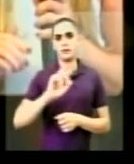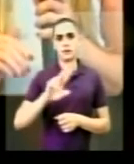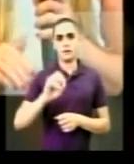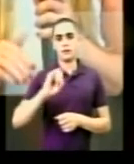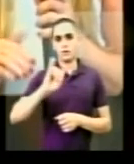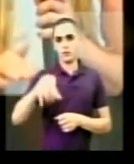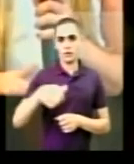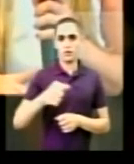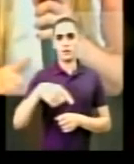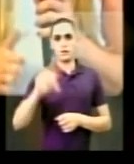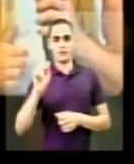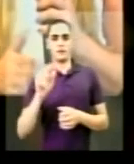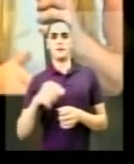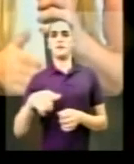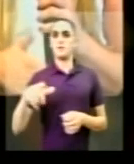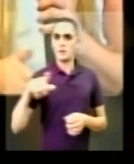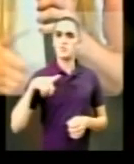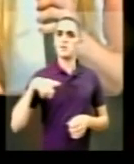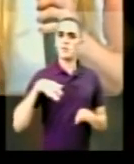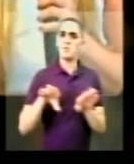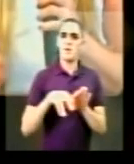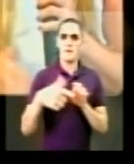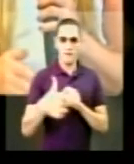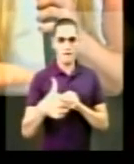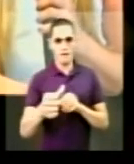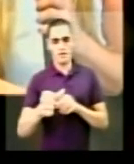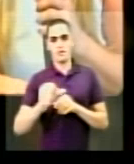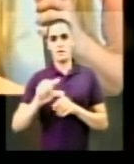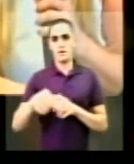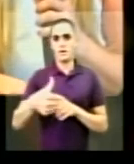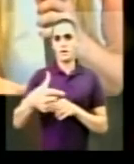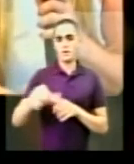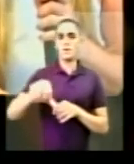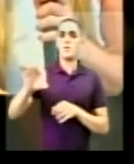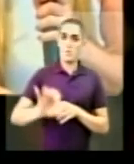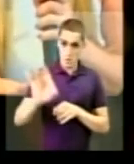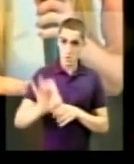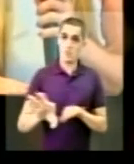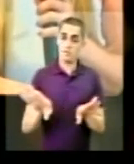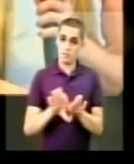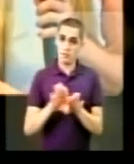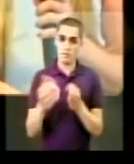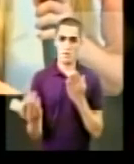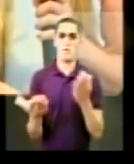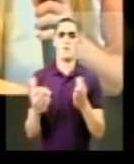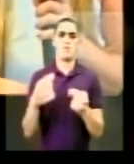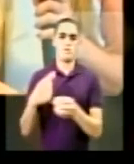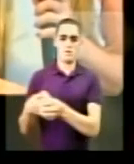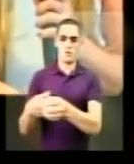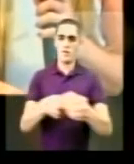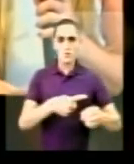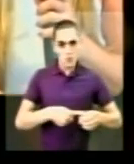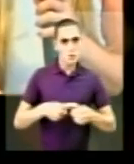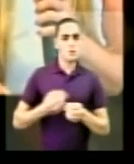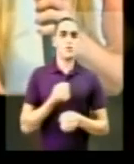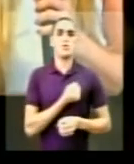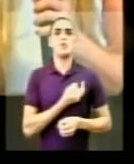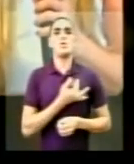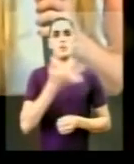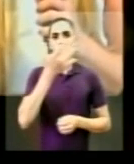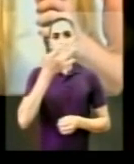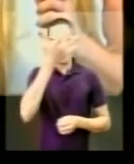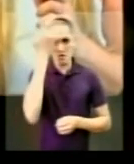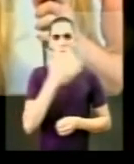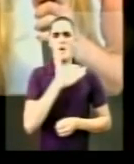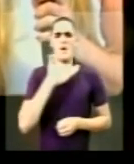de óbitos para o mesmo período. Então, comparando todas as cidades para esse período, esses excessos de óbitos, eles ocorreram mesmo em